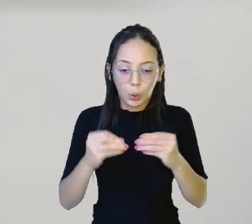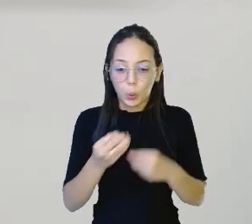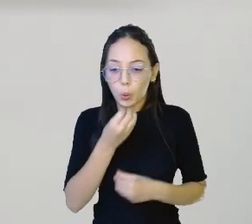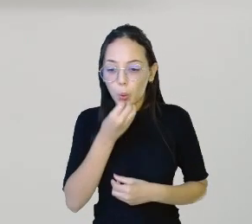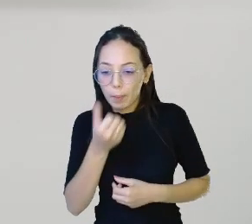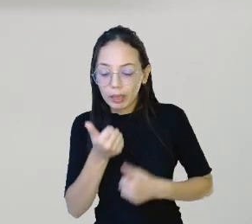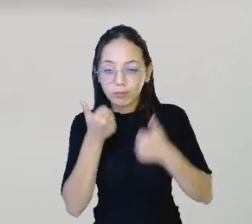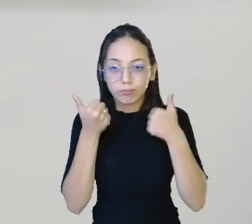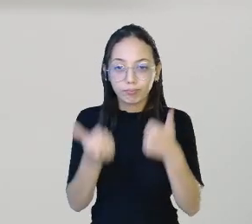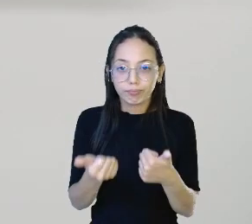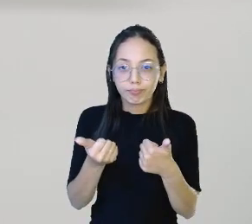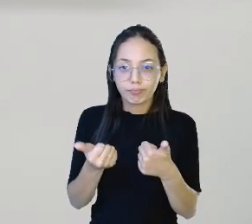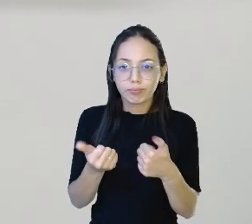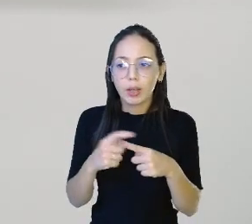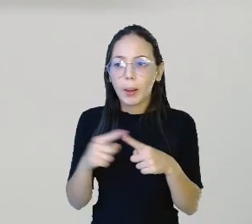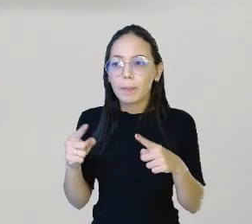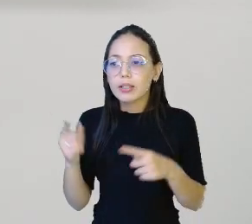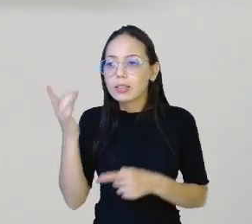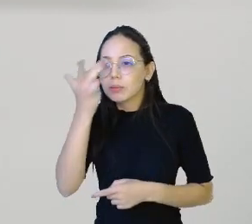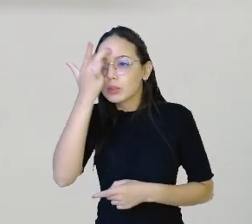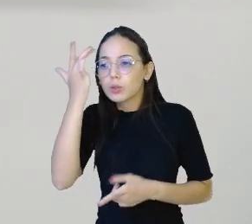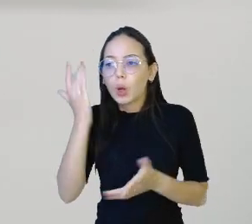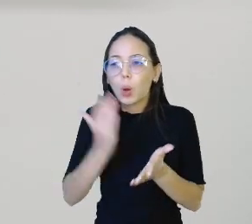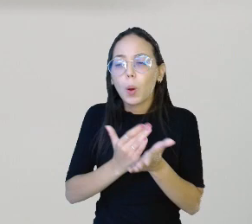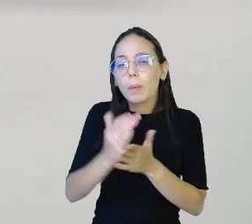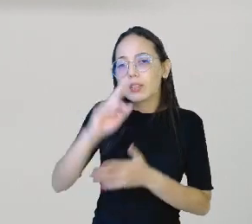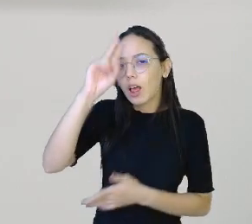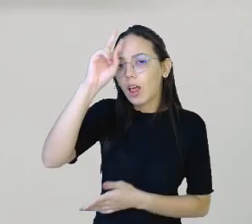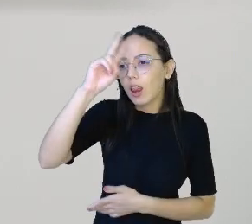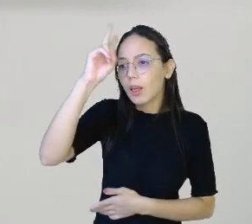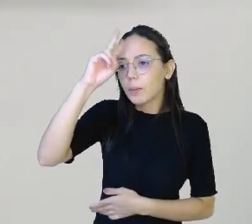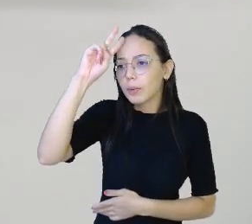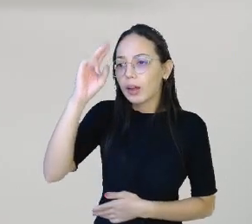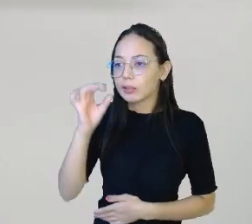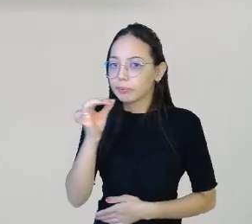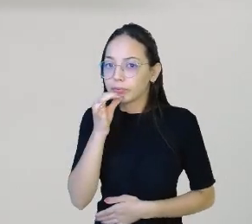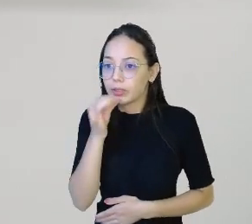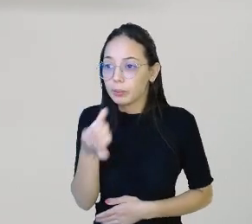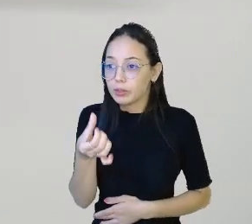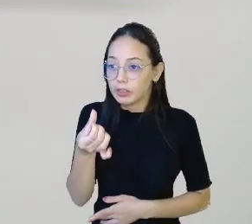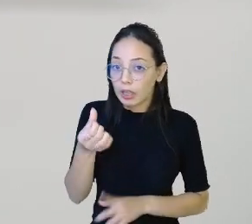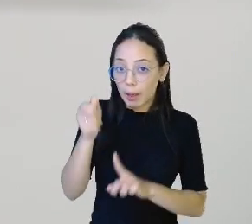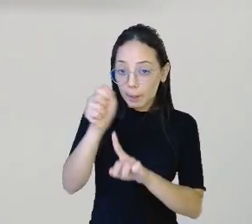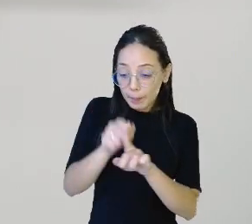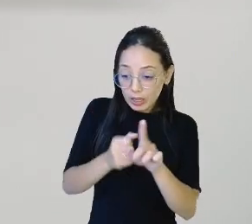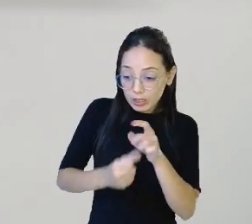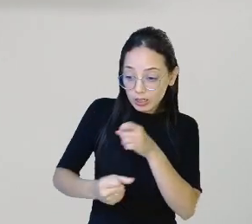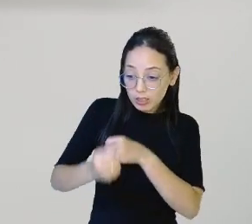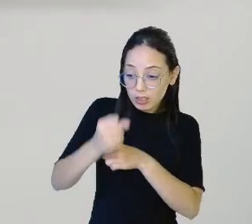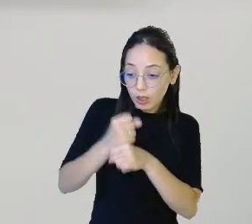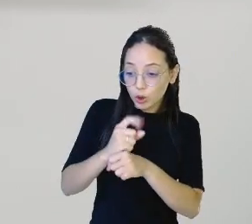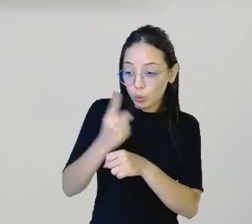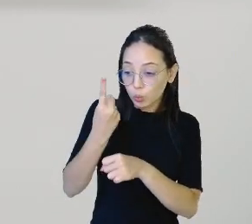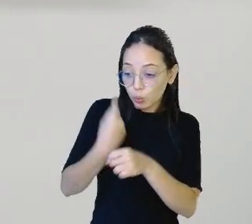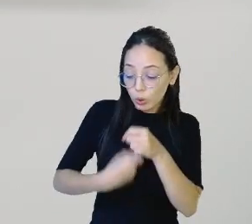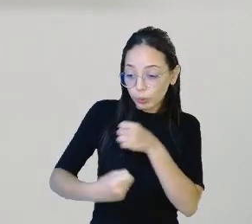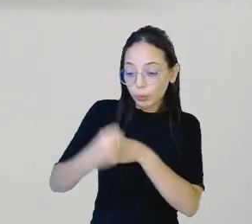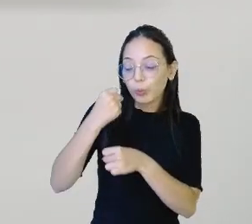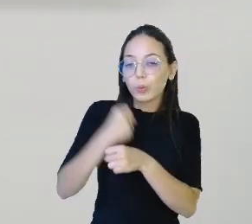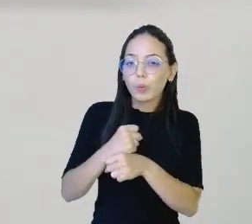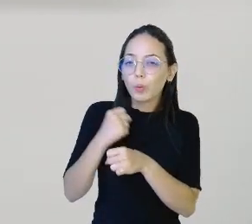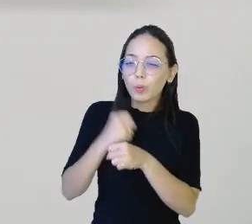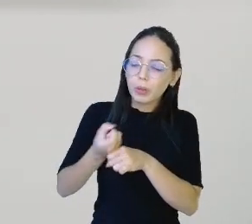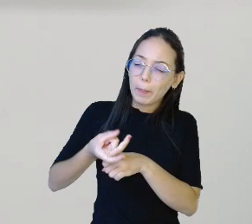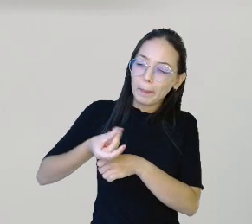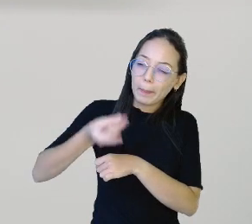numa situação, e alguém começa a lembrar e escreve assim, 6 meses antes, 1 ano antes, ou até mais tempo.